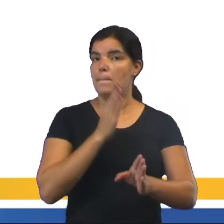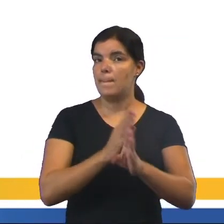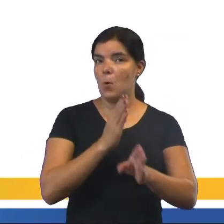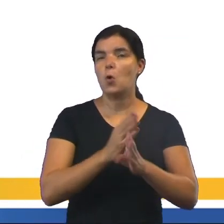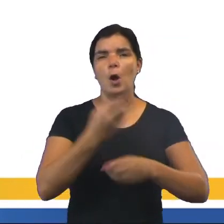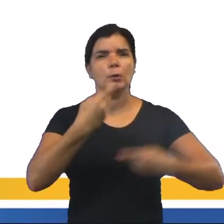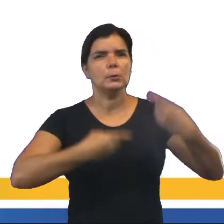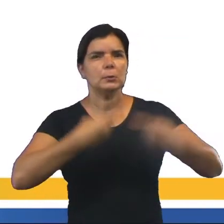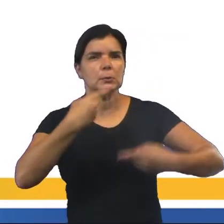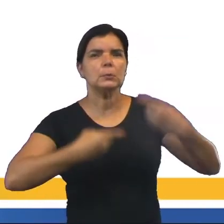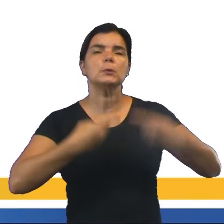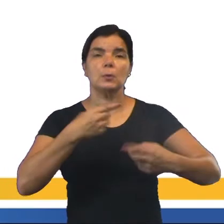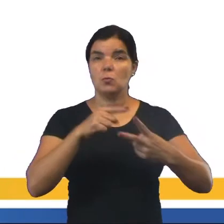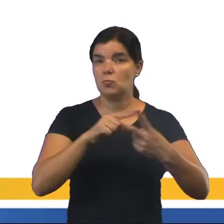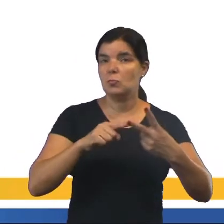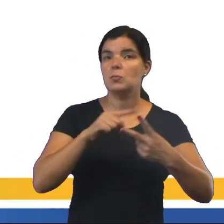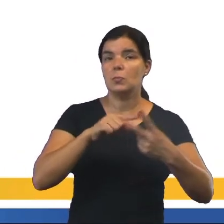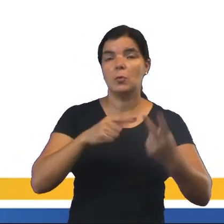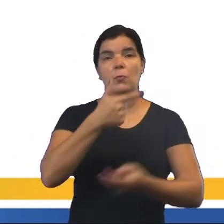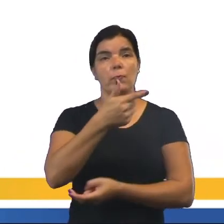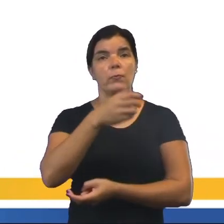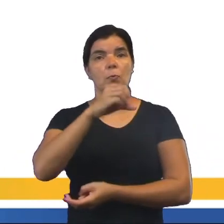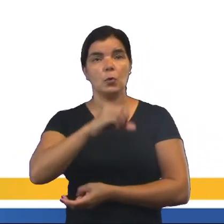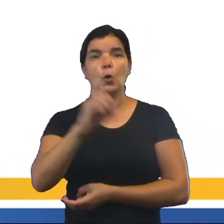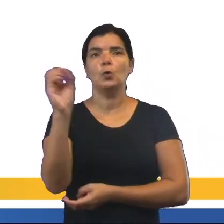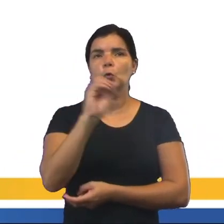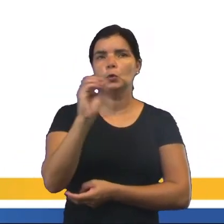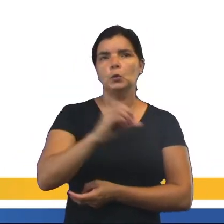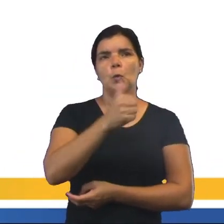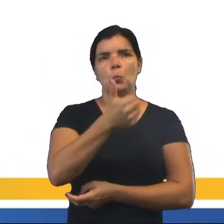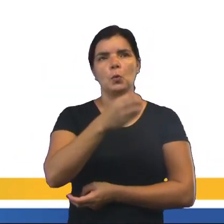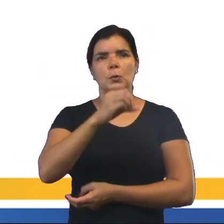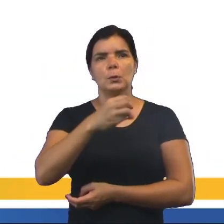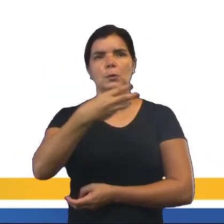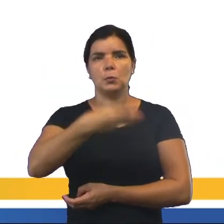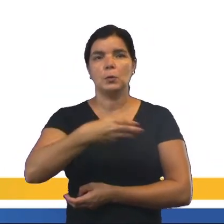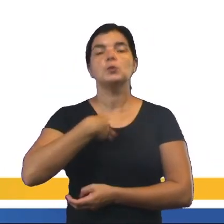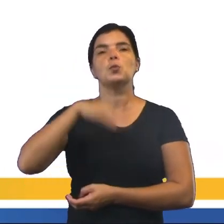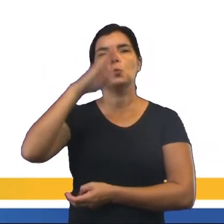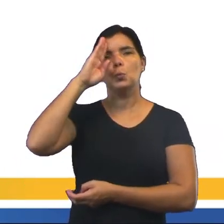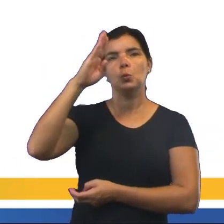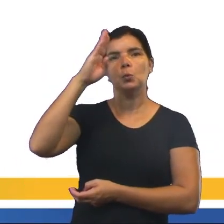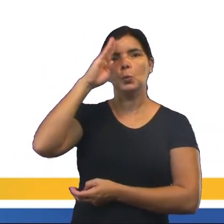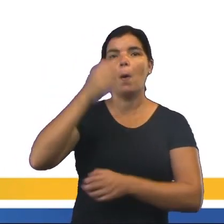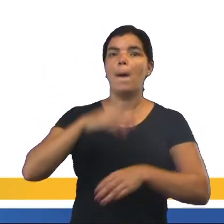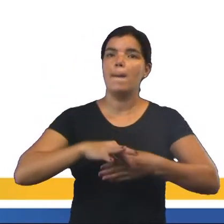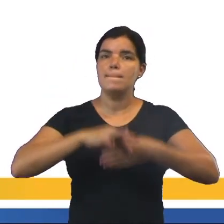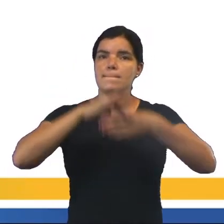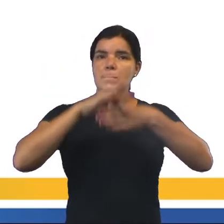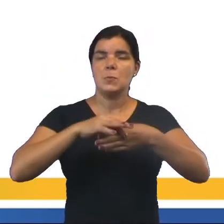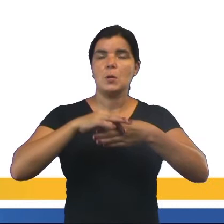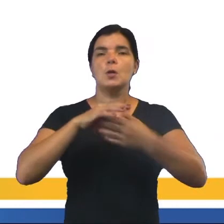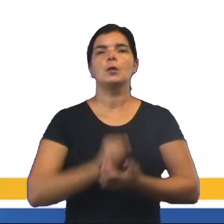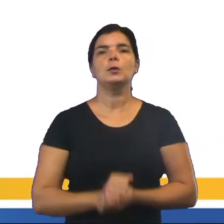jogo político ambíguo dele, né, em 29 de outubro de 1945, tropas do Exército, lideradas pelos